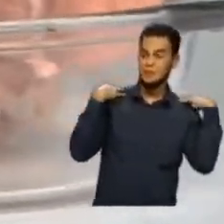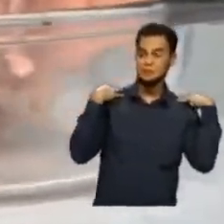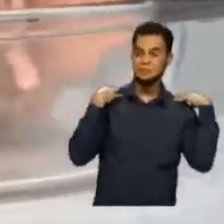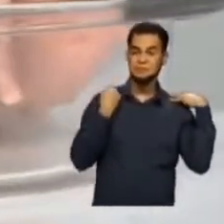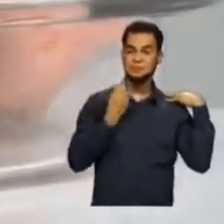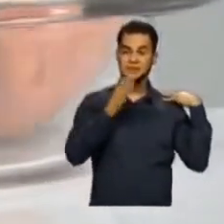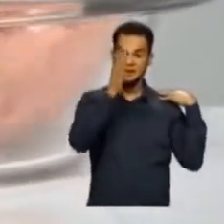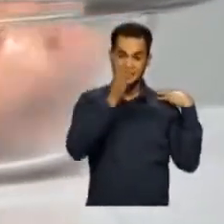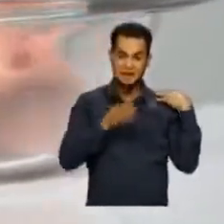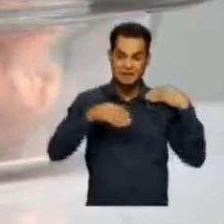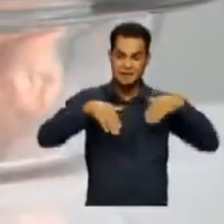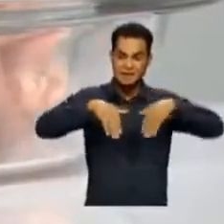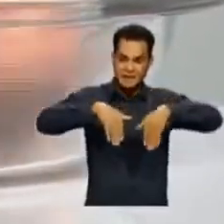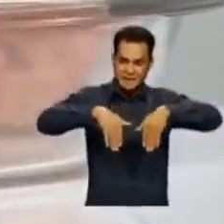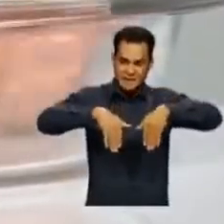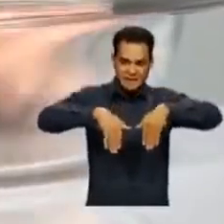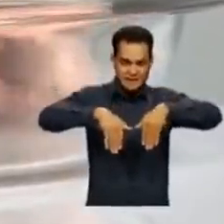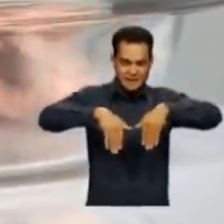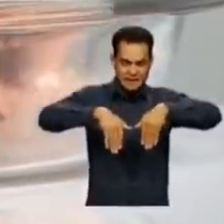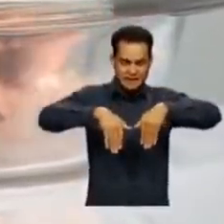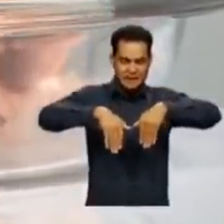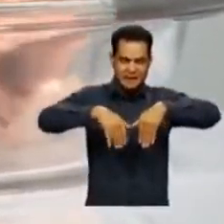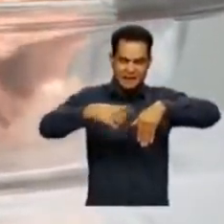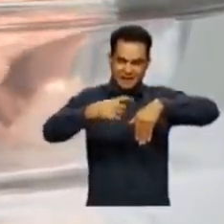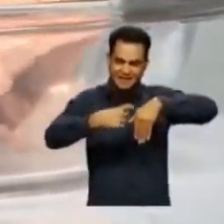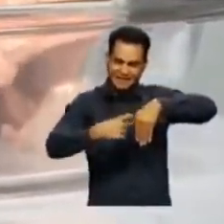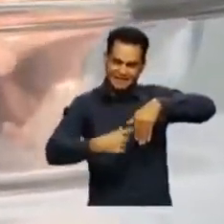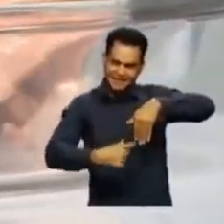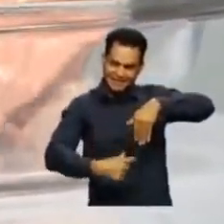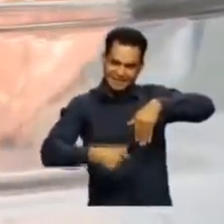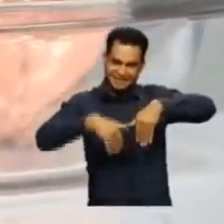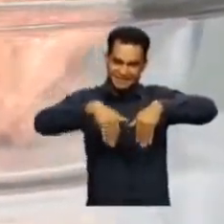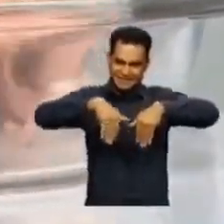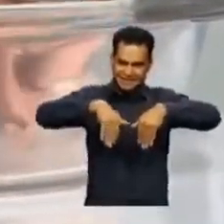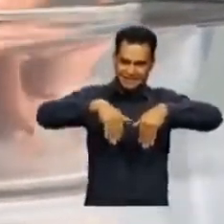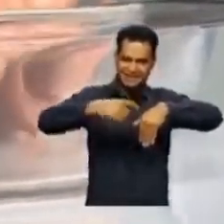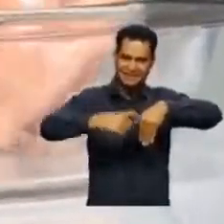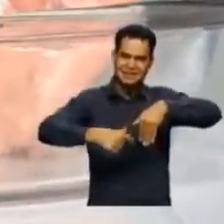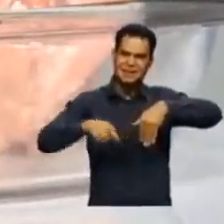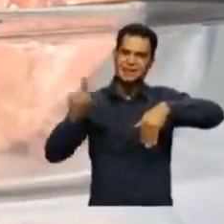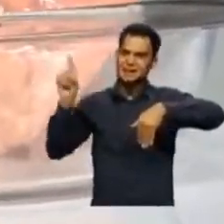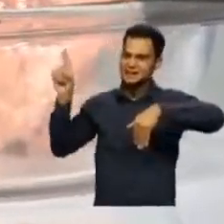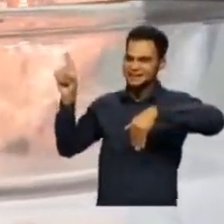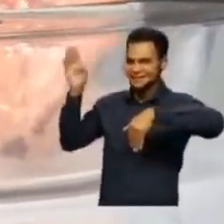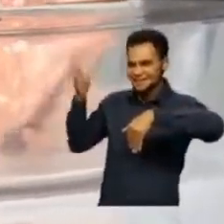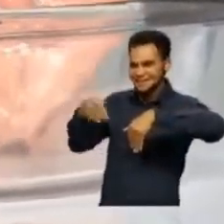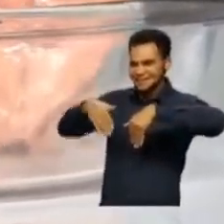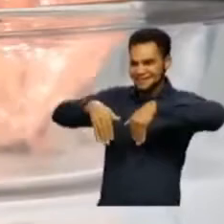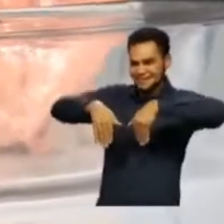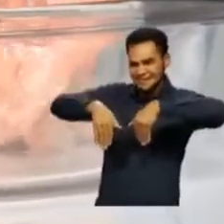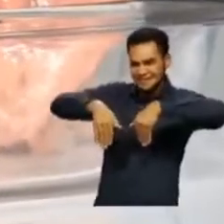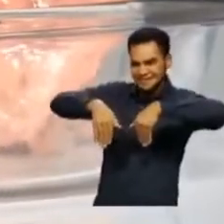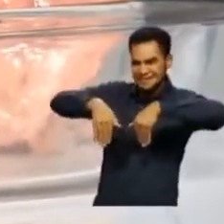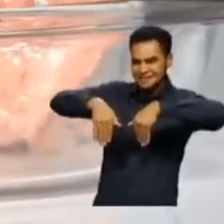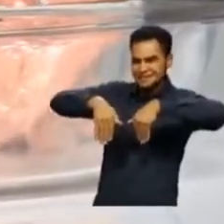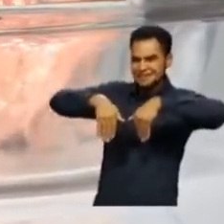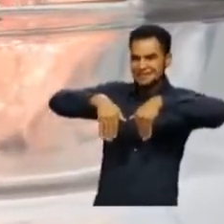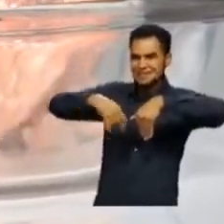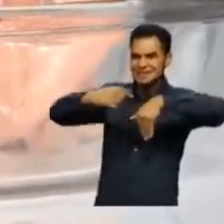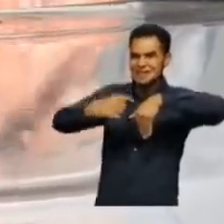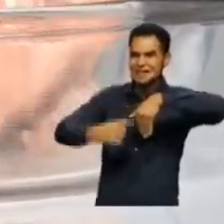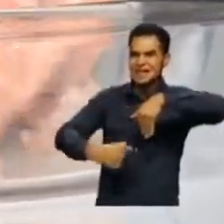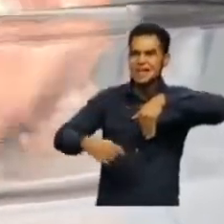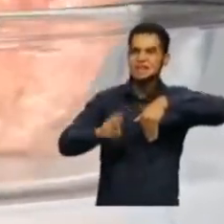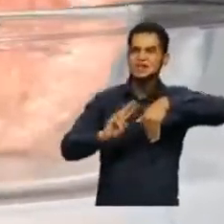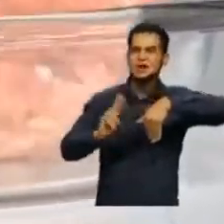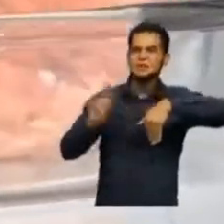gente chama de mediastino. Então, você vê que existe uma estrutura aqui que separa esses dois pulmões, então a gente chama